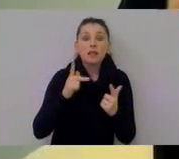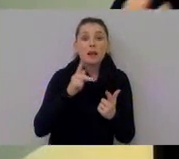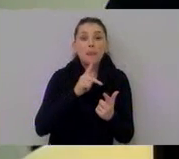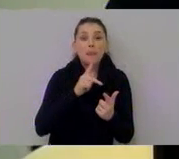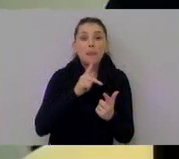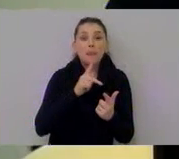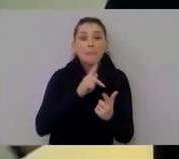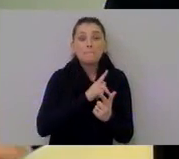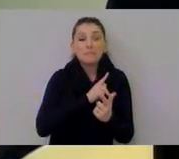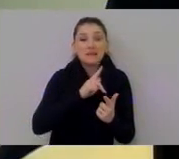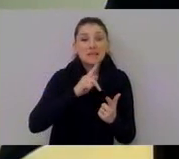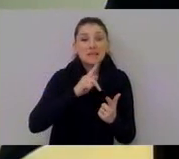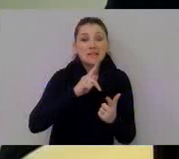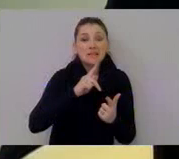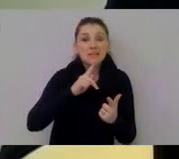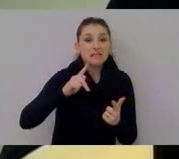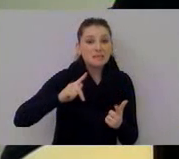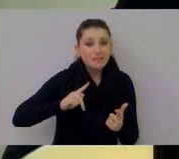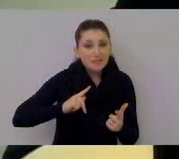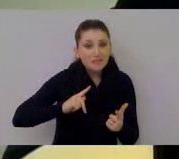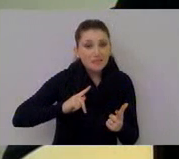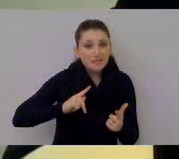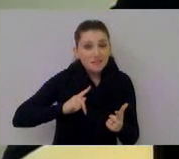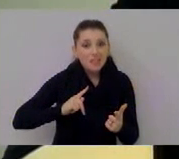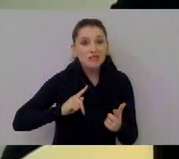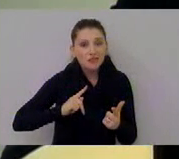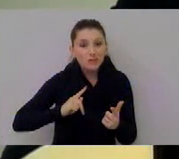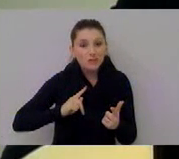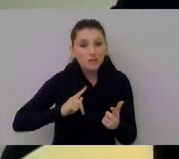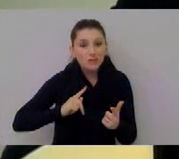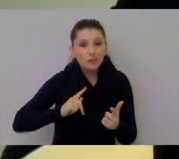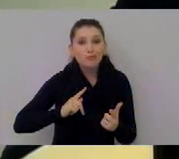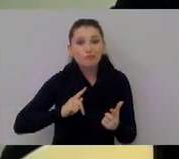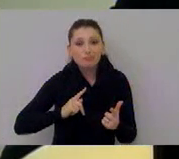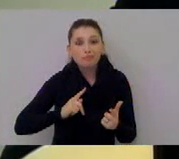a nossa presidente da República estava lá.